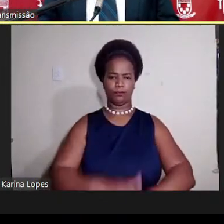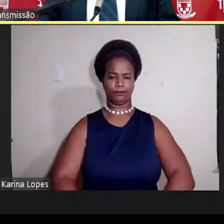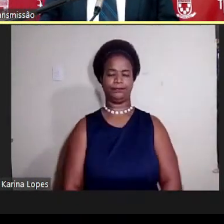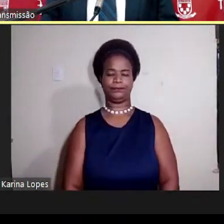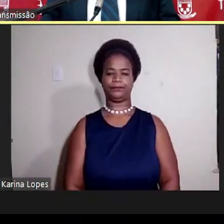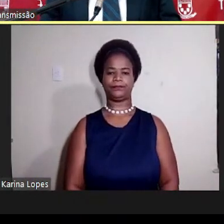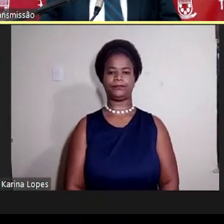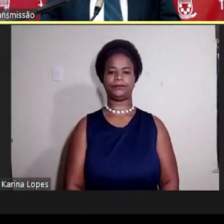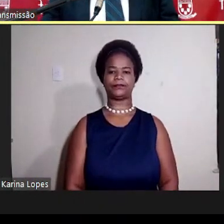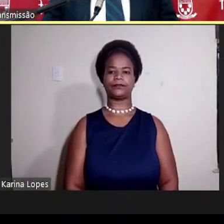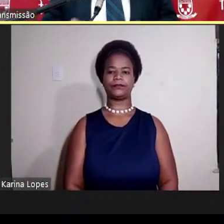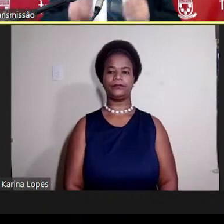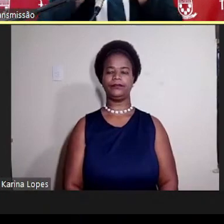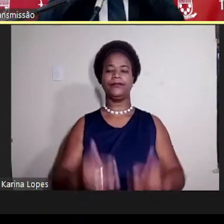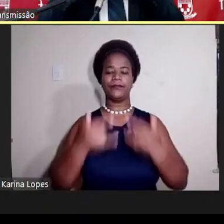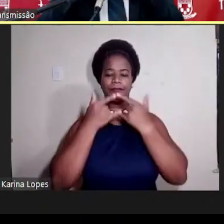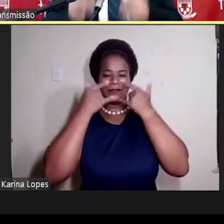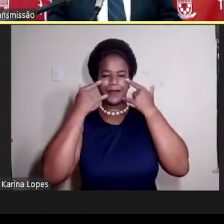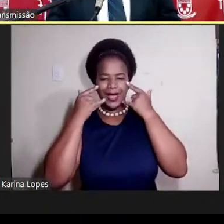Máscara e óculos.